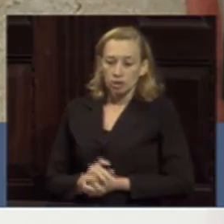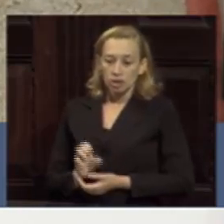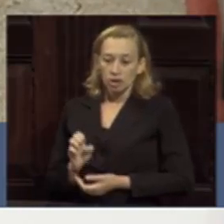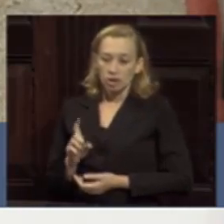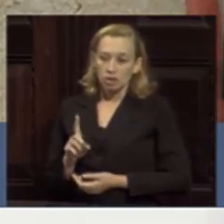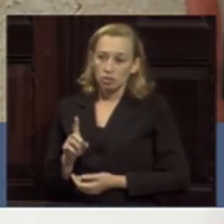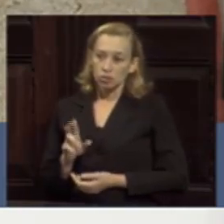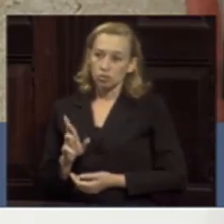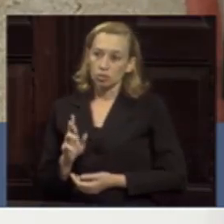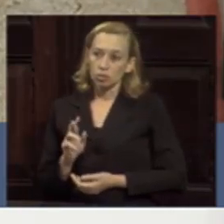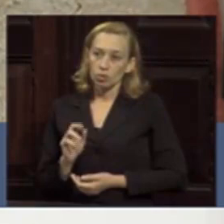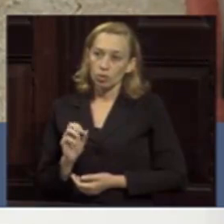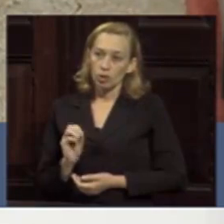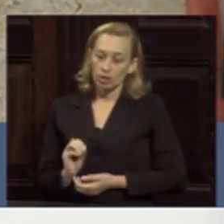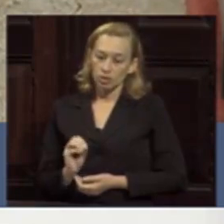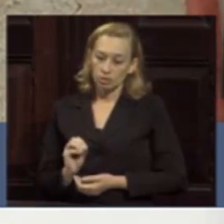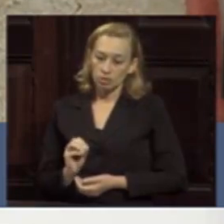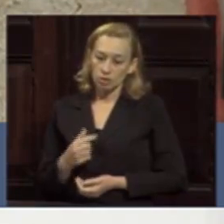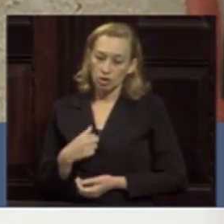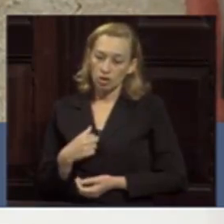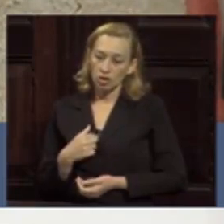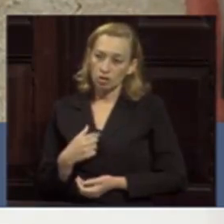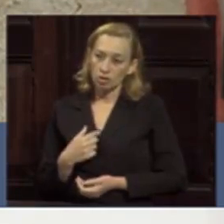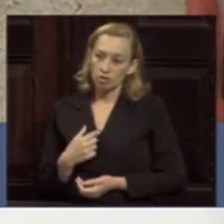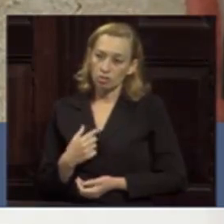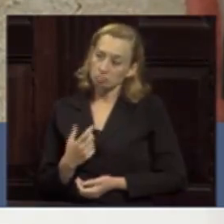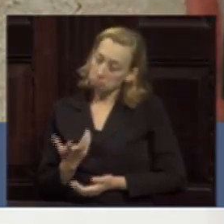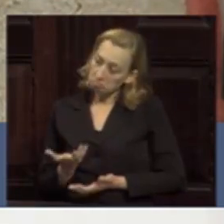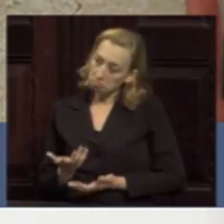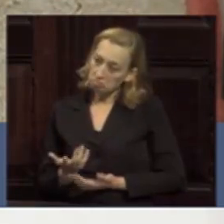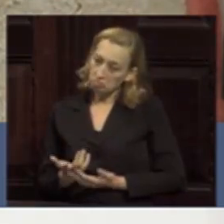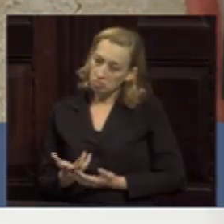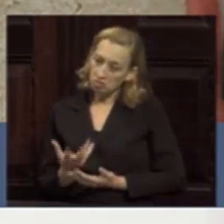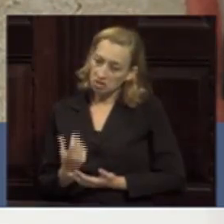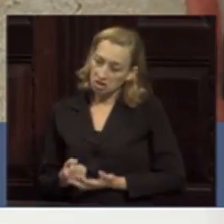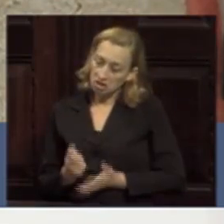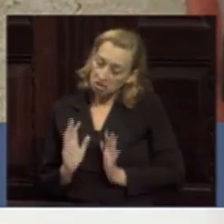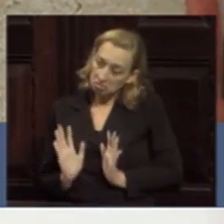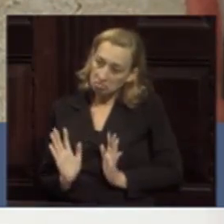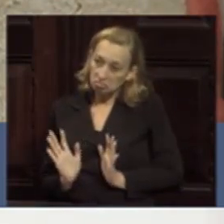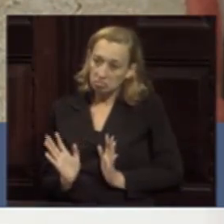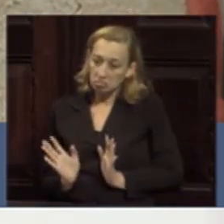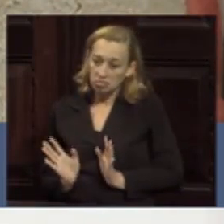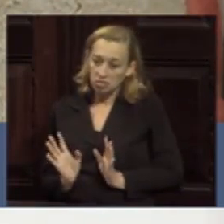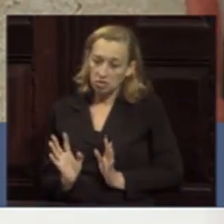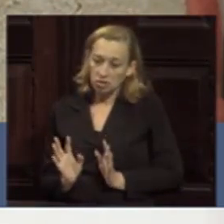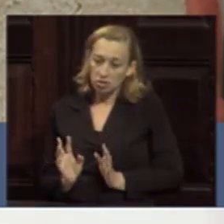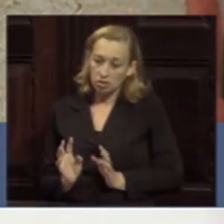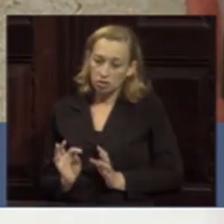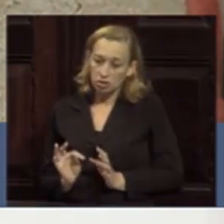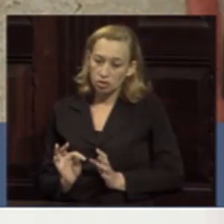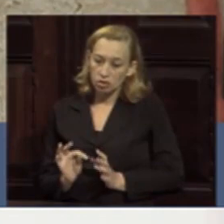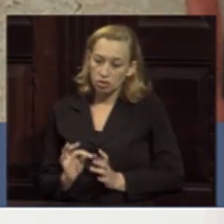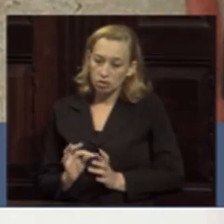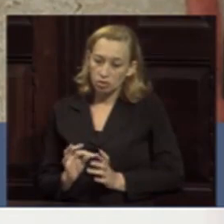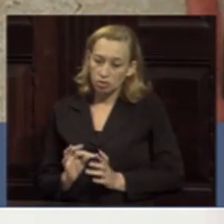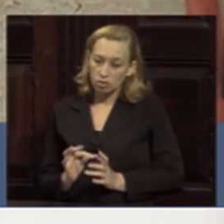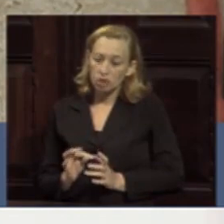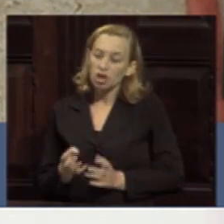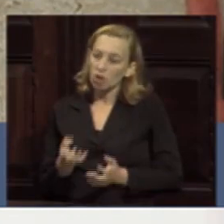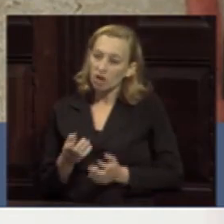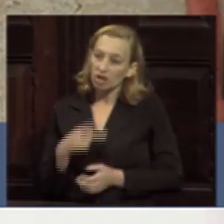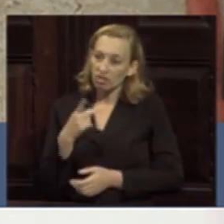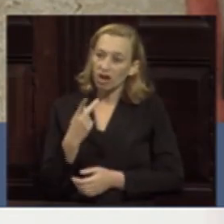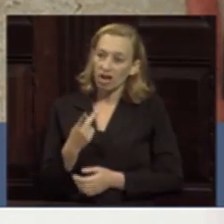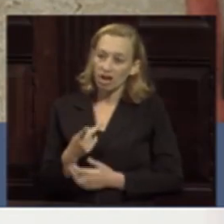a 52 processos. Esse eu perdi em primeira instância e ganhei depois. Eu quero